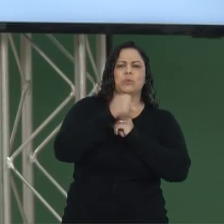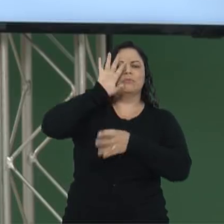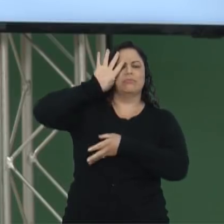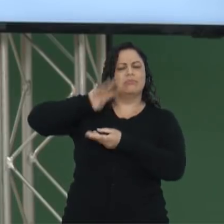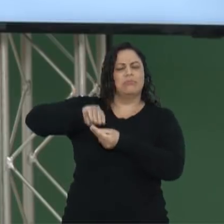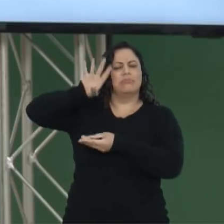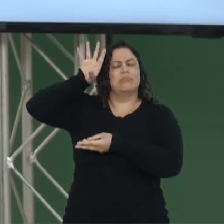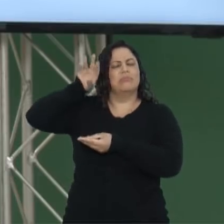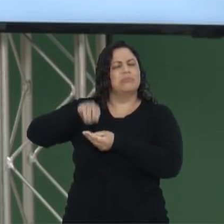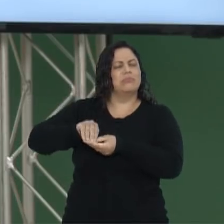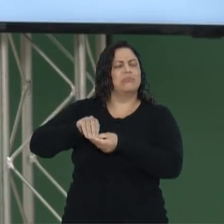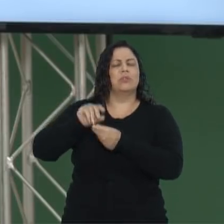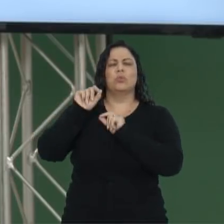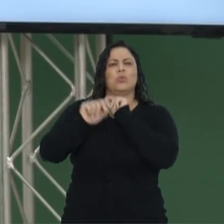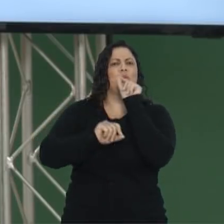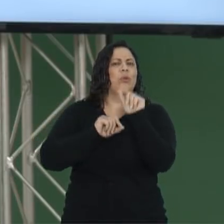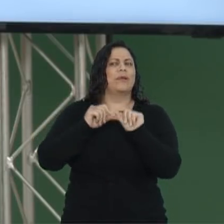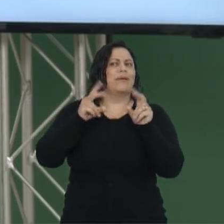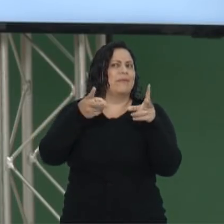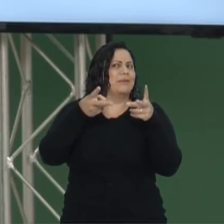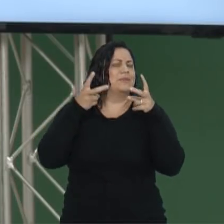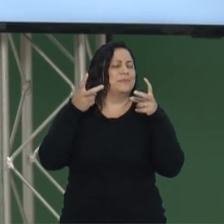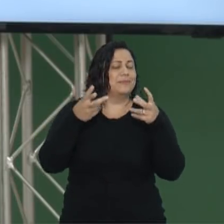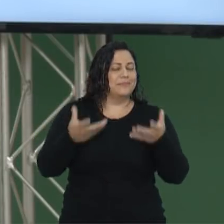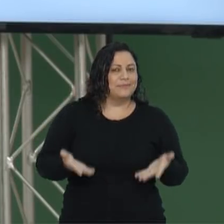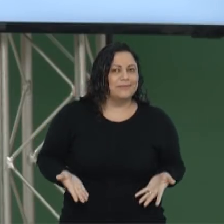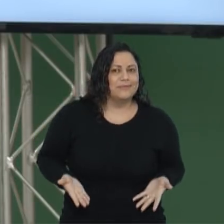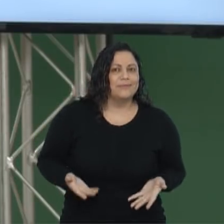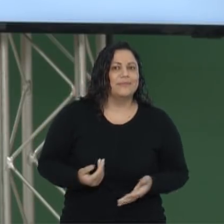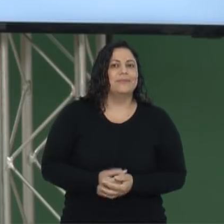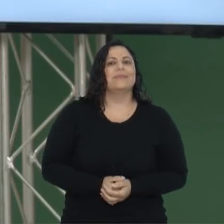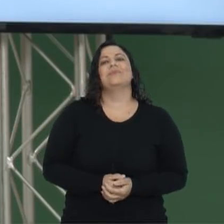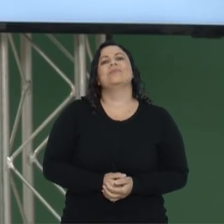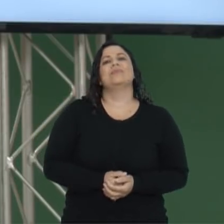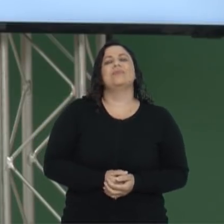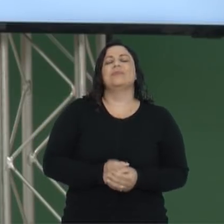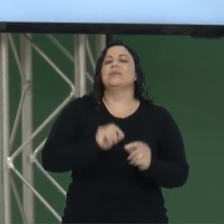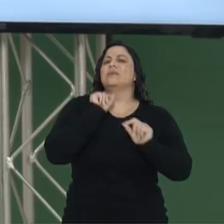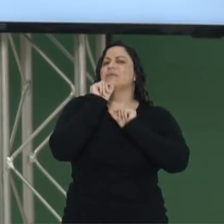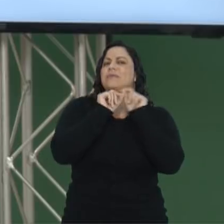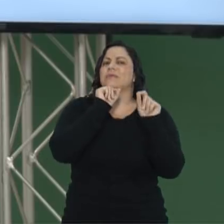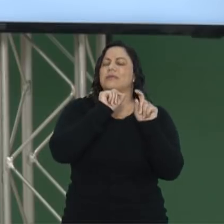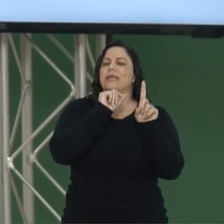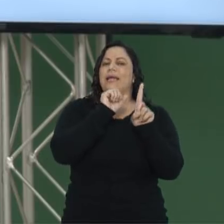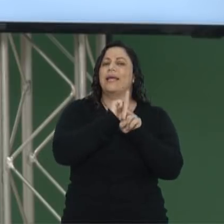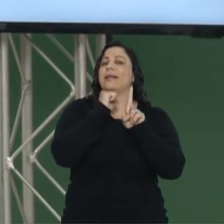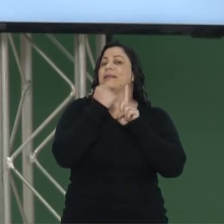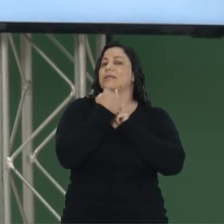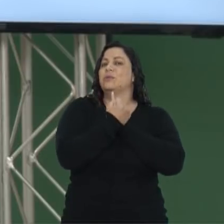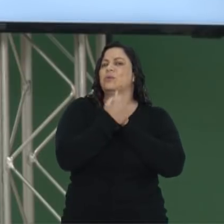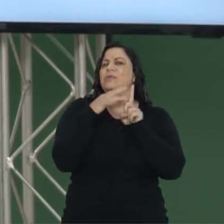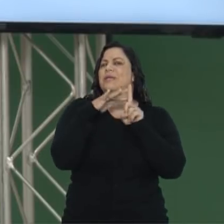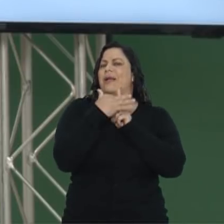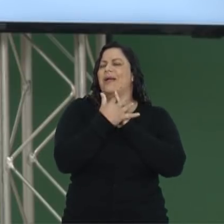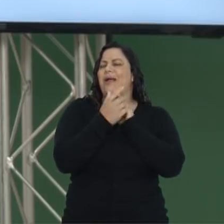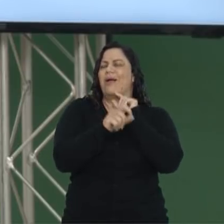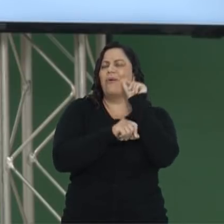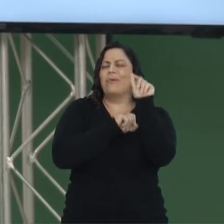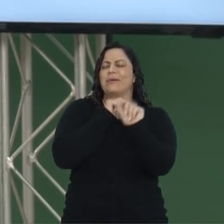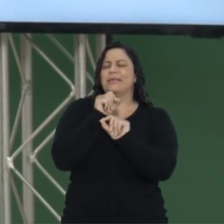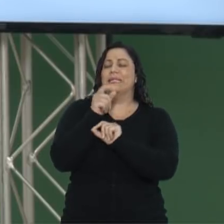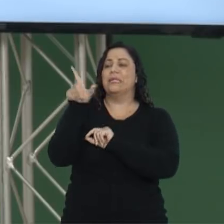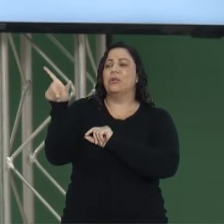isso. Qual é a crítica que você observa? Né? A crítica social é qual, gente? É o fato desse